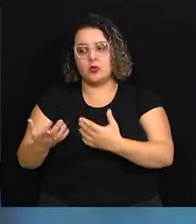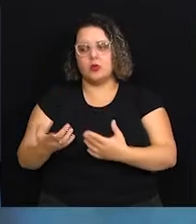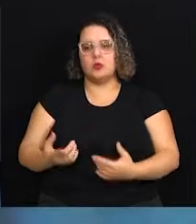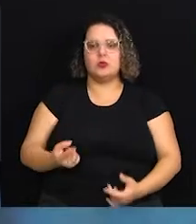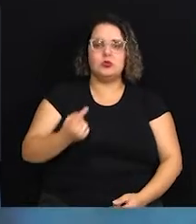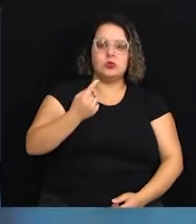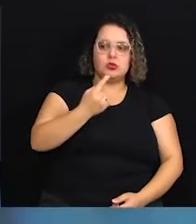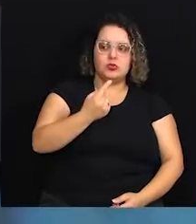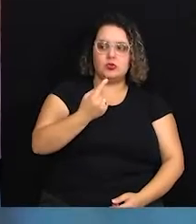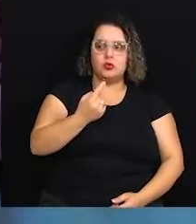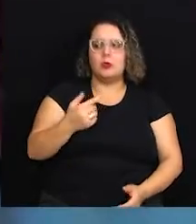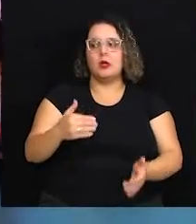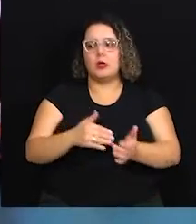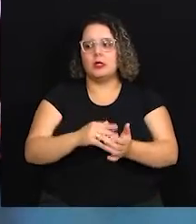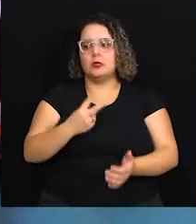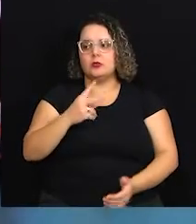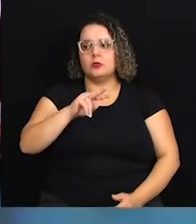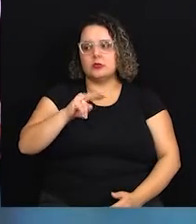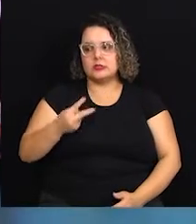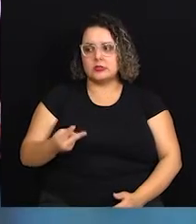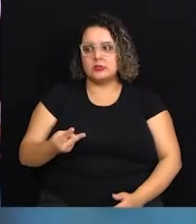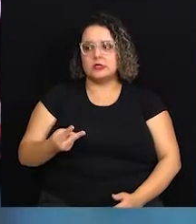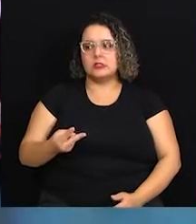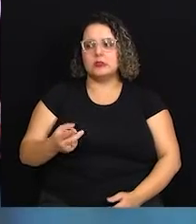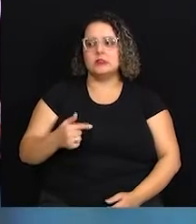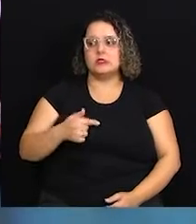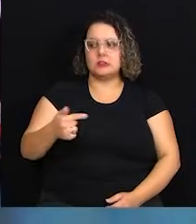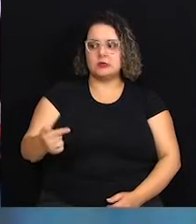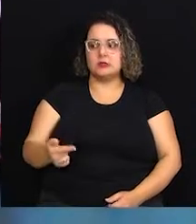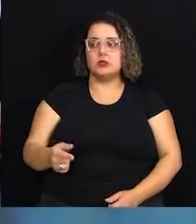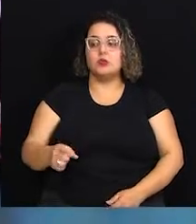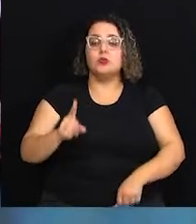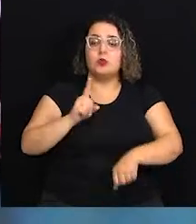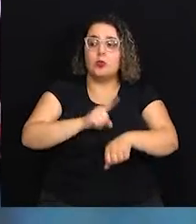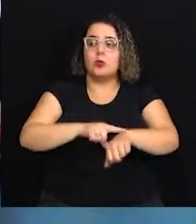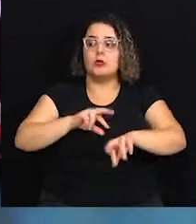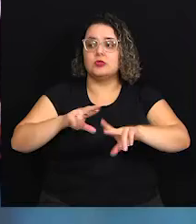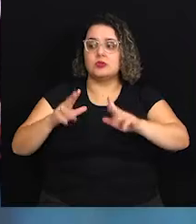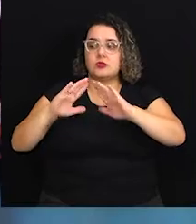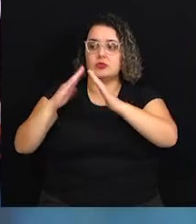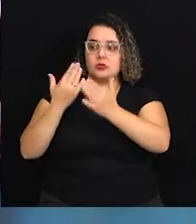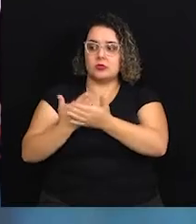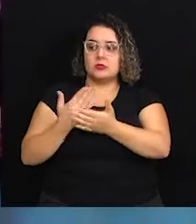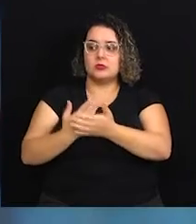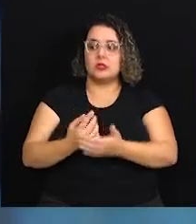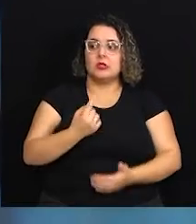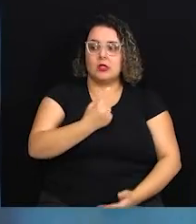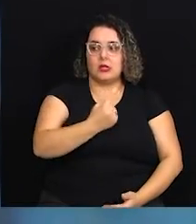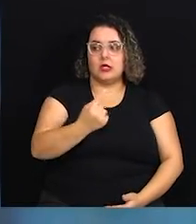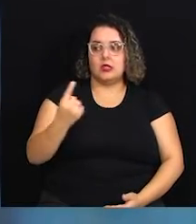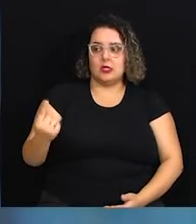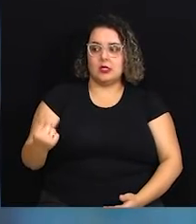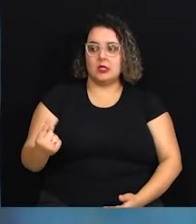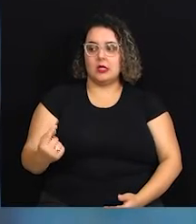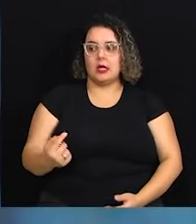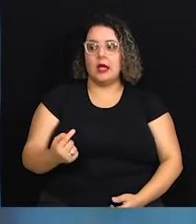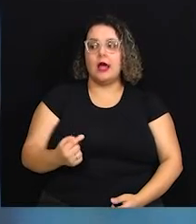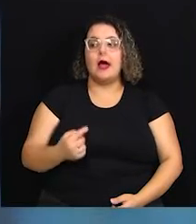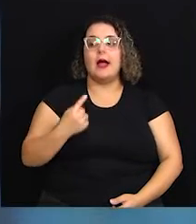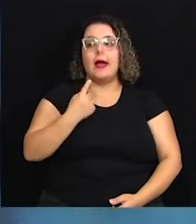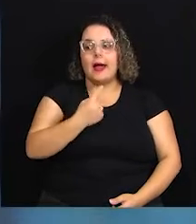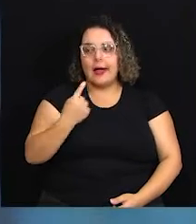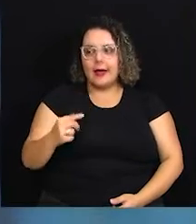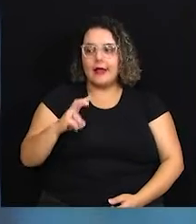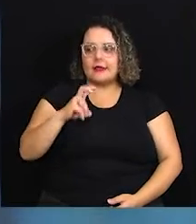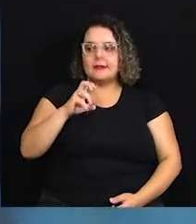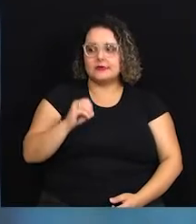1 a 2 vezes na semana, no contraturno da escola, e eles são individuais a cada 50 minutos. Então, a